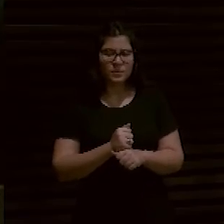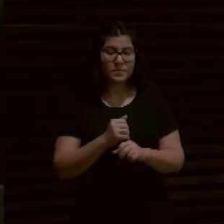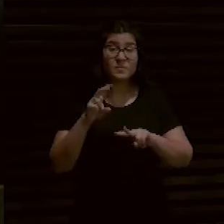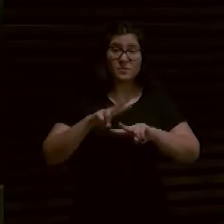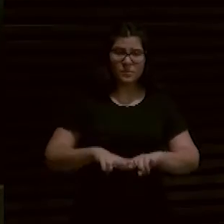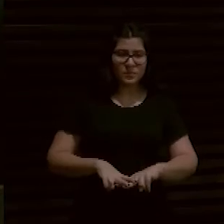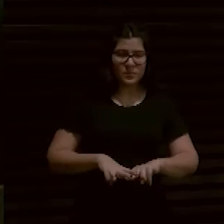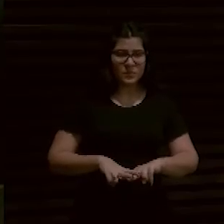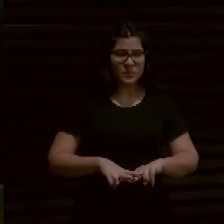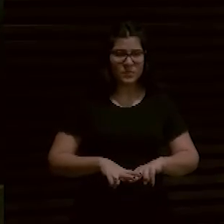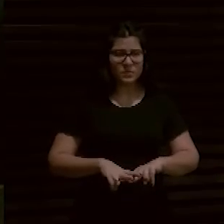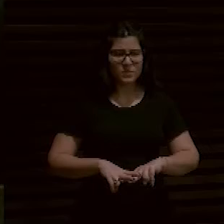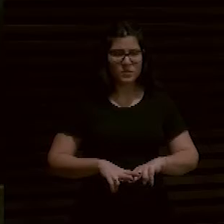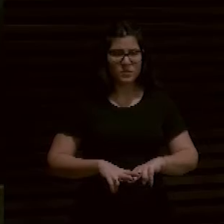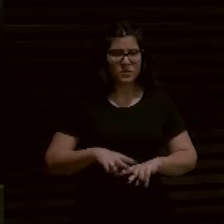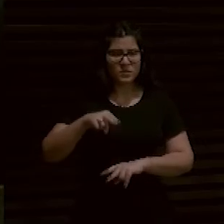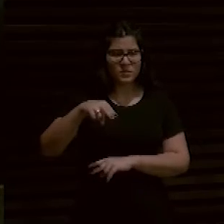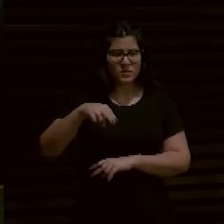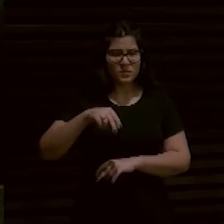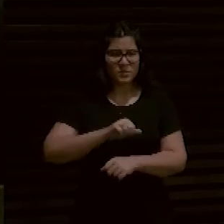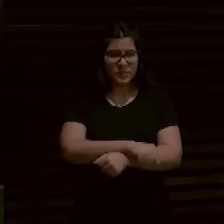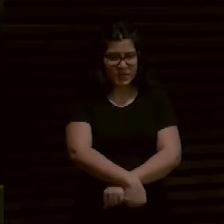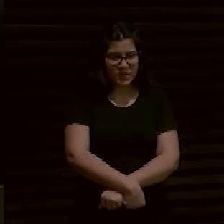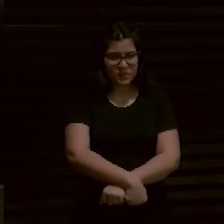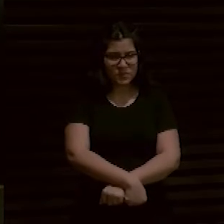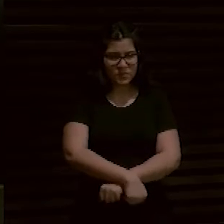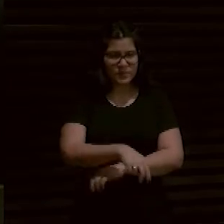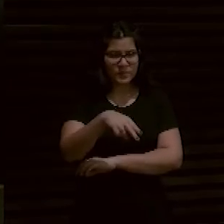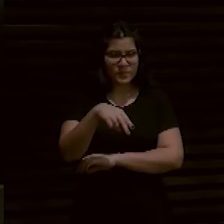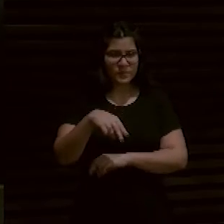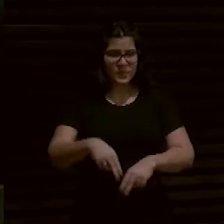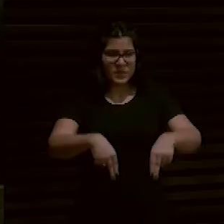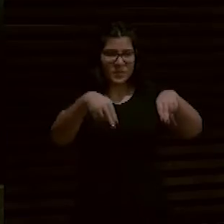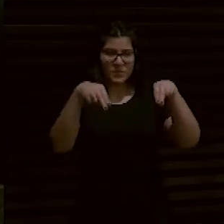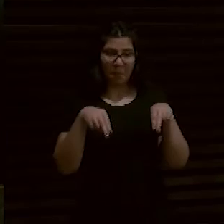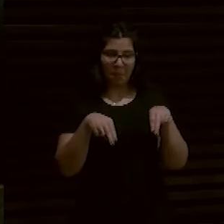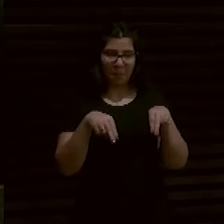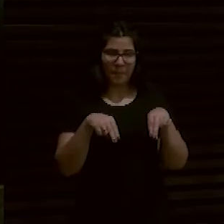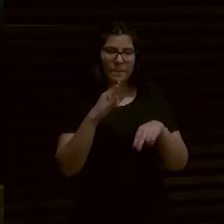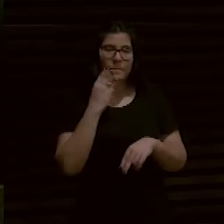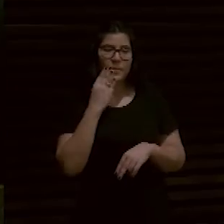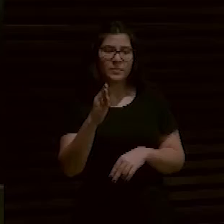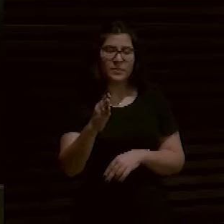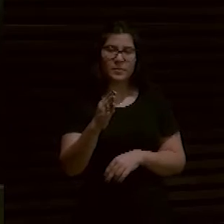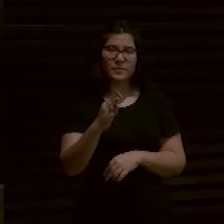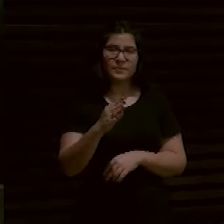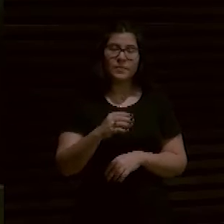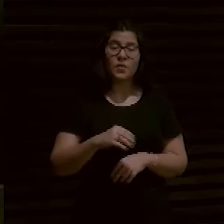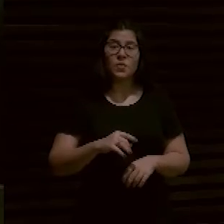de Nabucodonosor na Babilônia. Mas mesmo assim, a todo